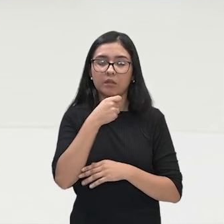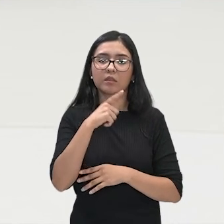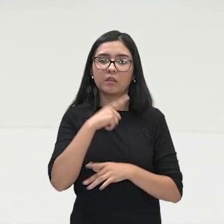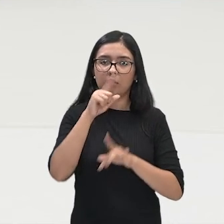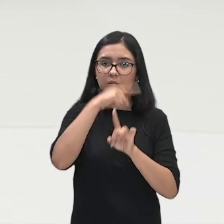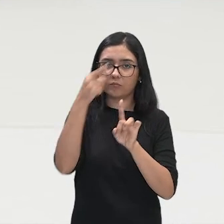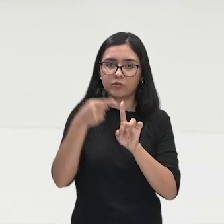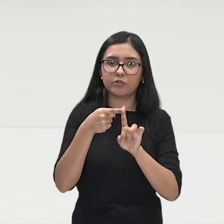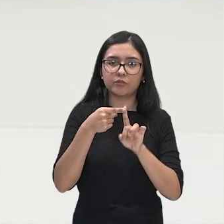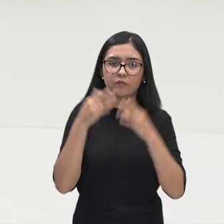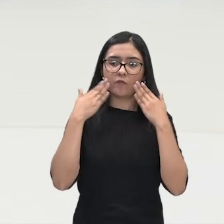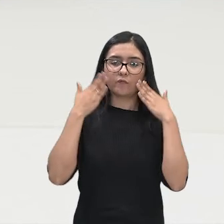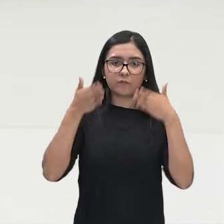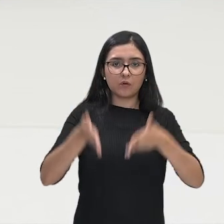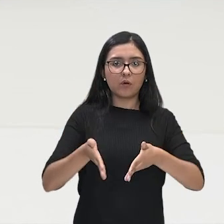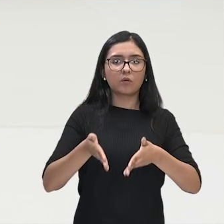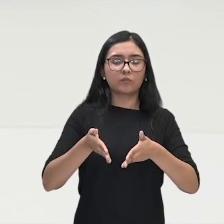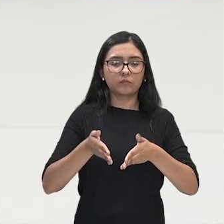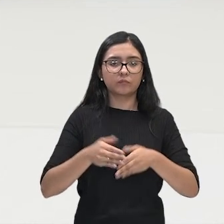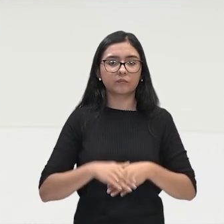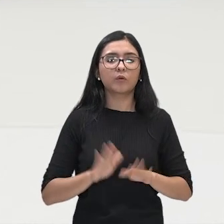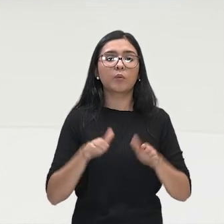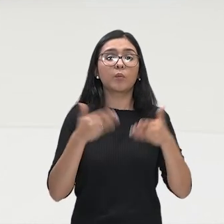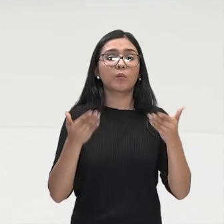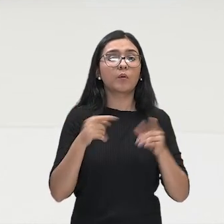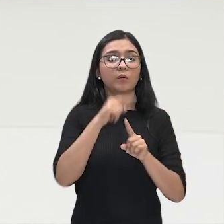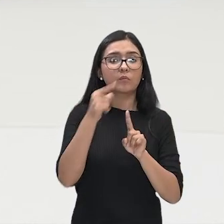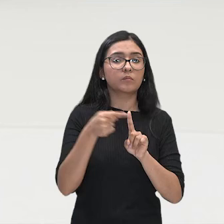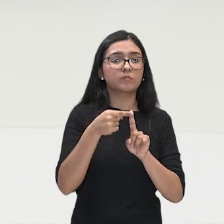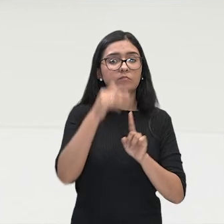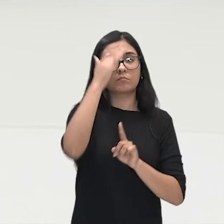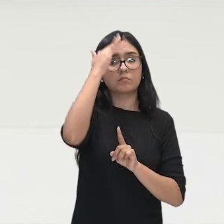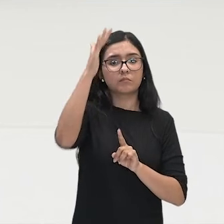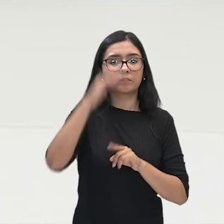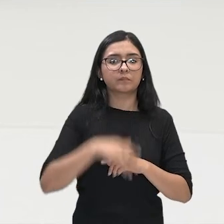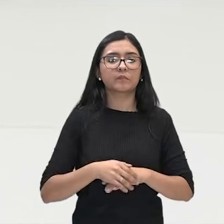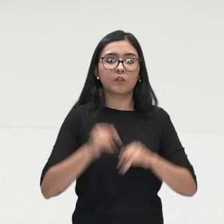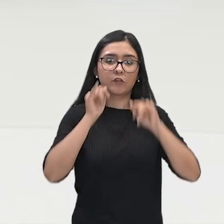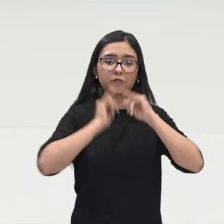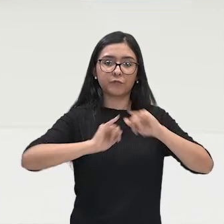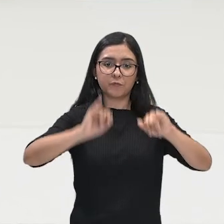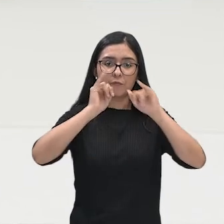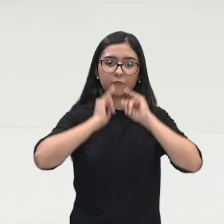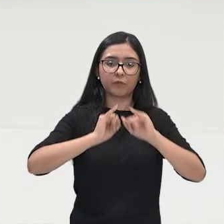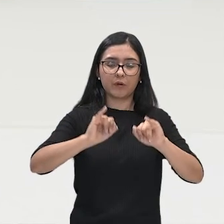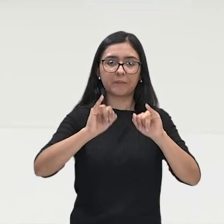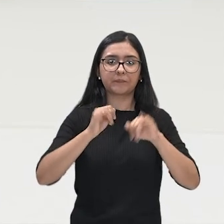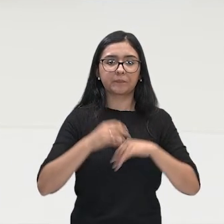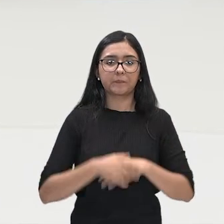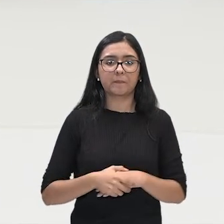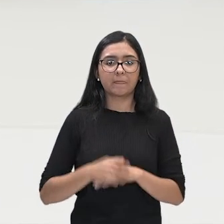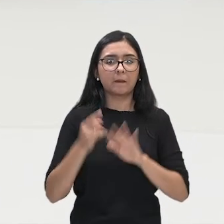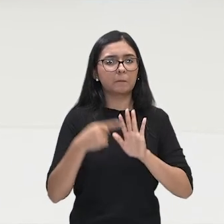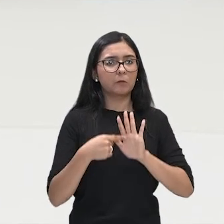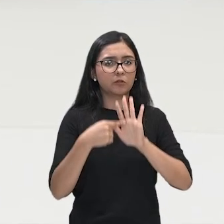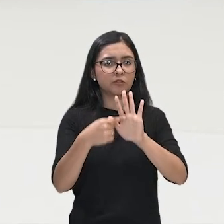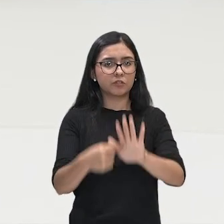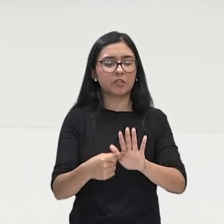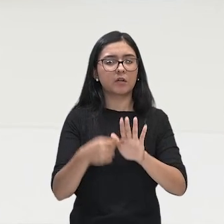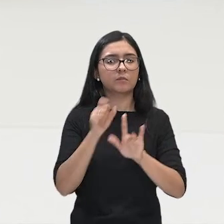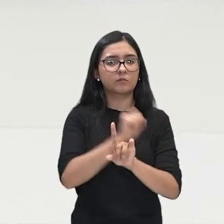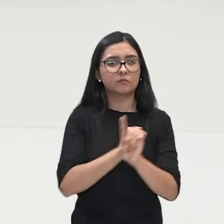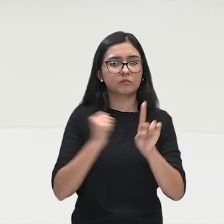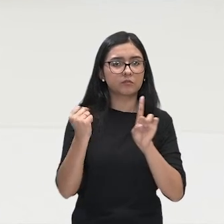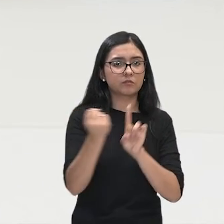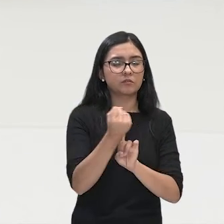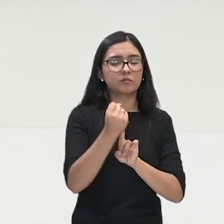lá. Qual foi esse principal objetivo? Divulgar, né, se quiser mostrar para a